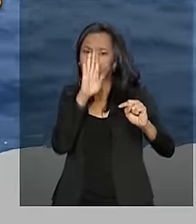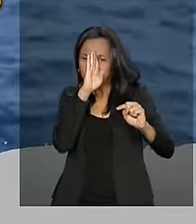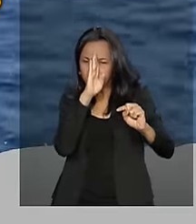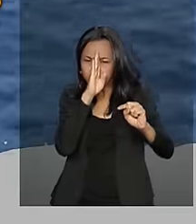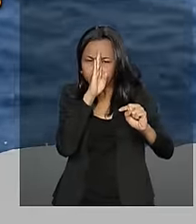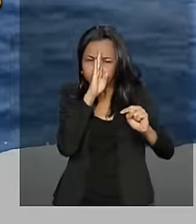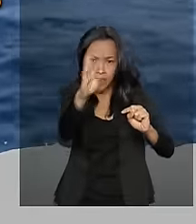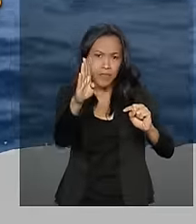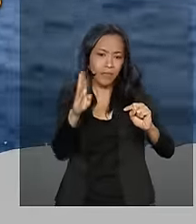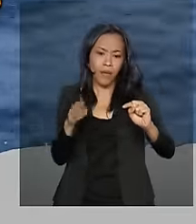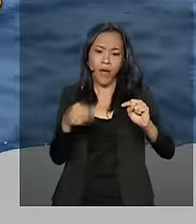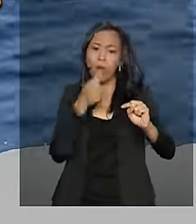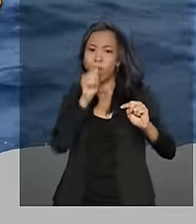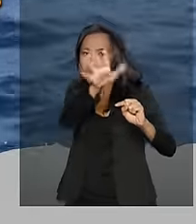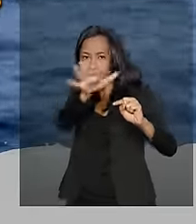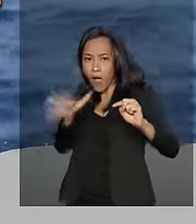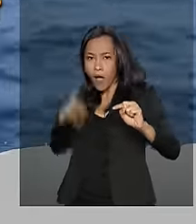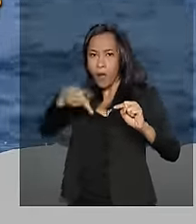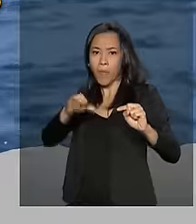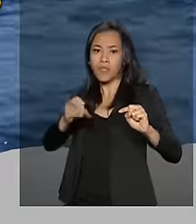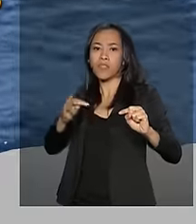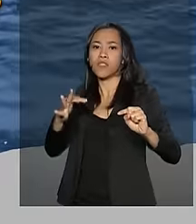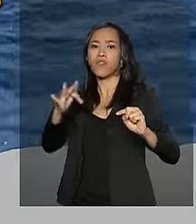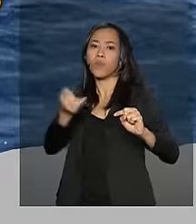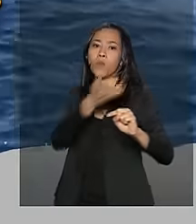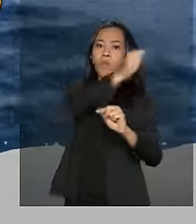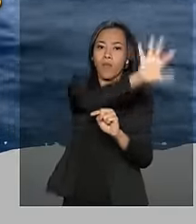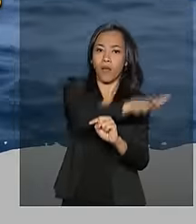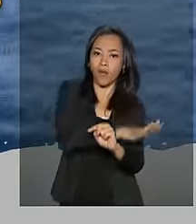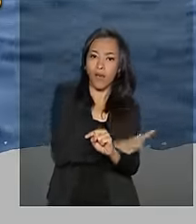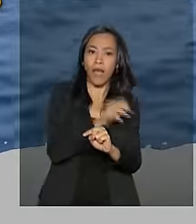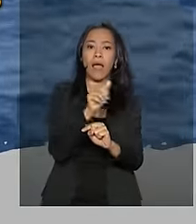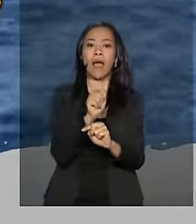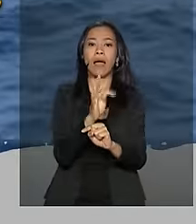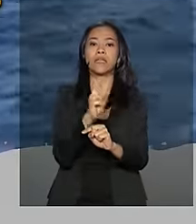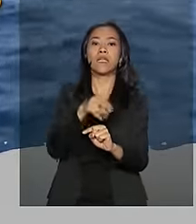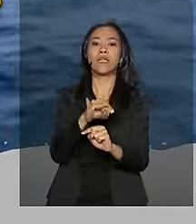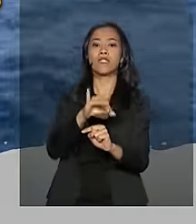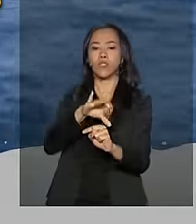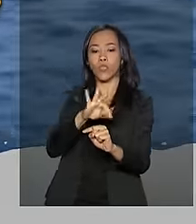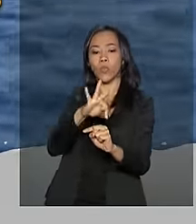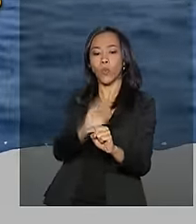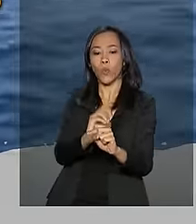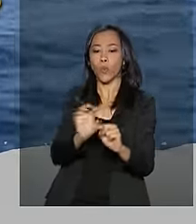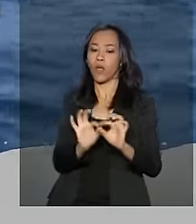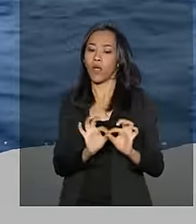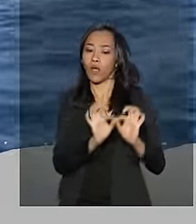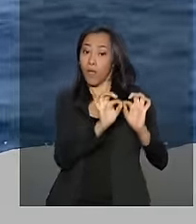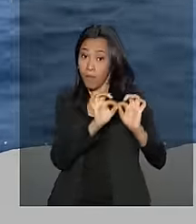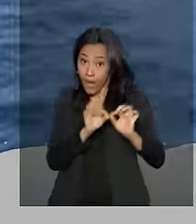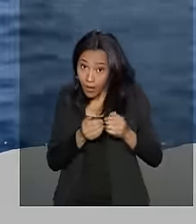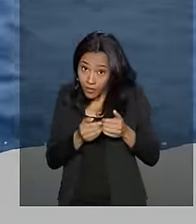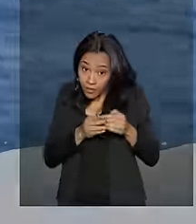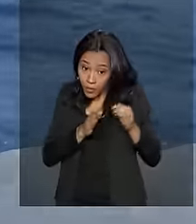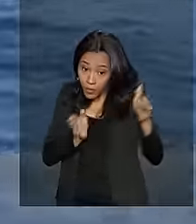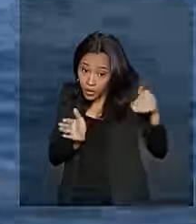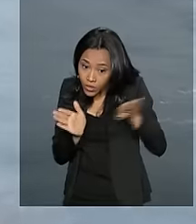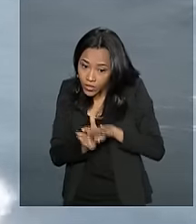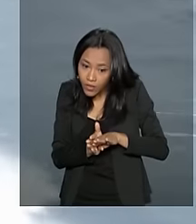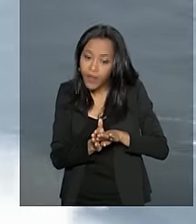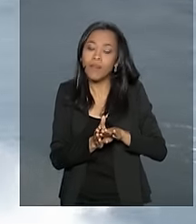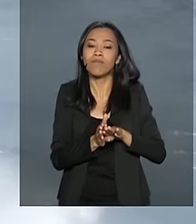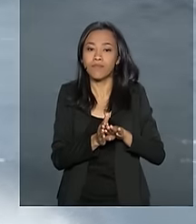principais oceanos do mundo, o Pacífico e o Atlântico. A única rota entre eles até a abertura do Canal do